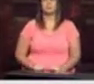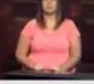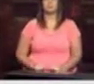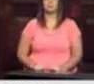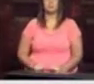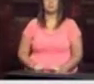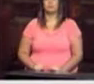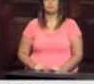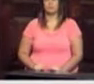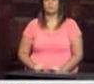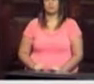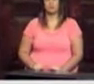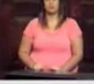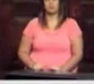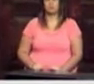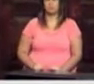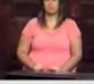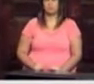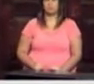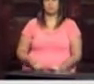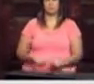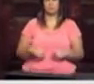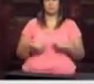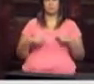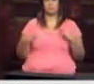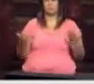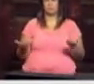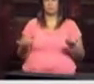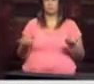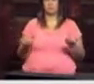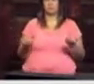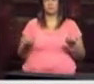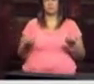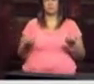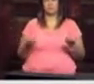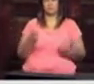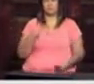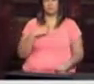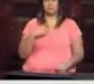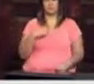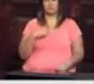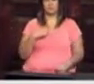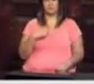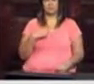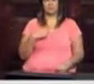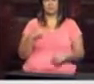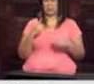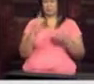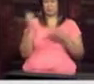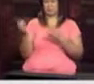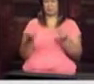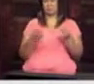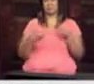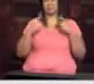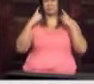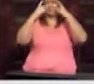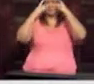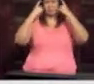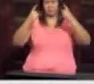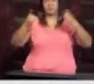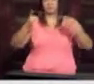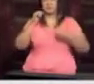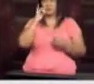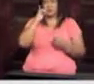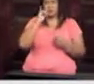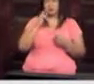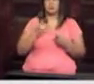Enfim, as anfetaminas, e aí a gente tem aí as drogas mais agressivas, como é a questão do crack.